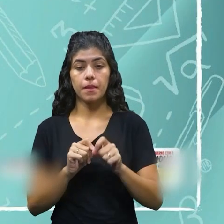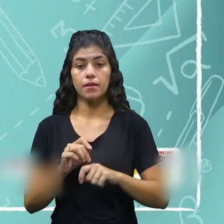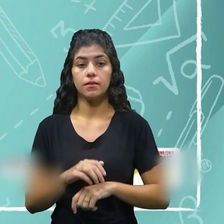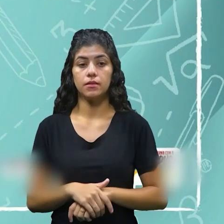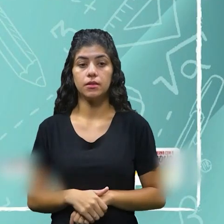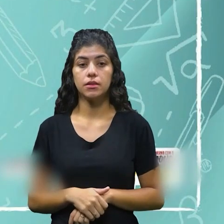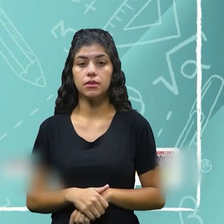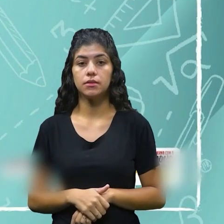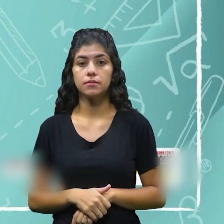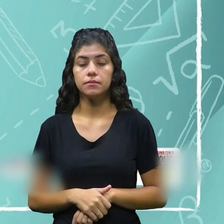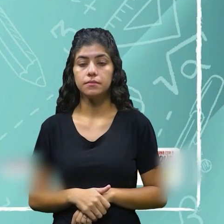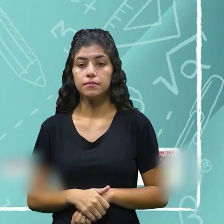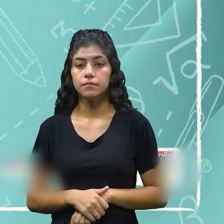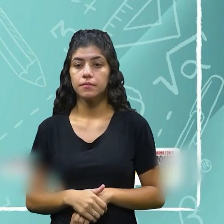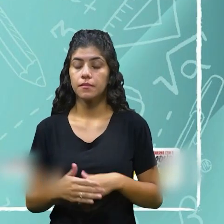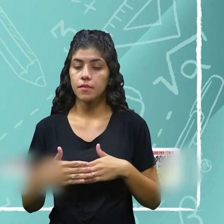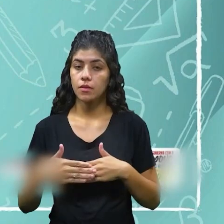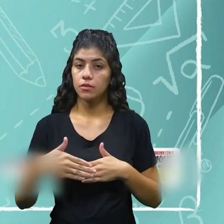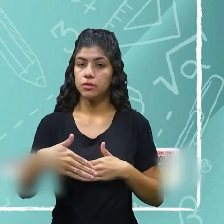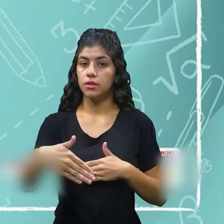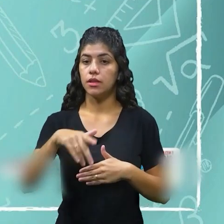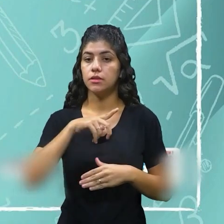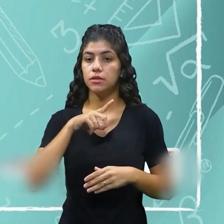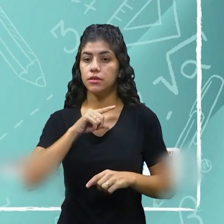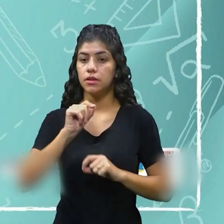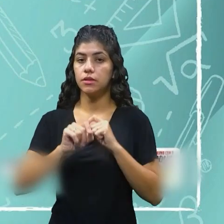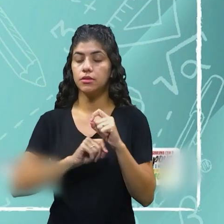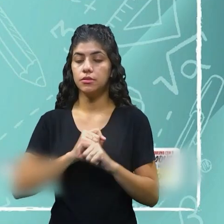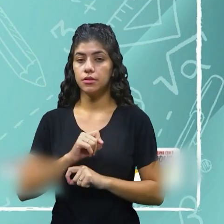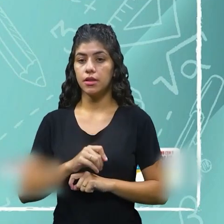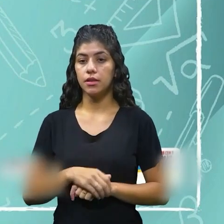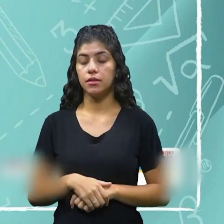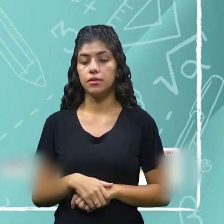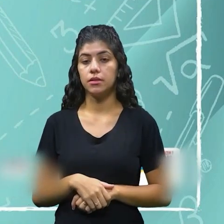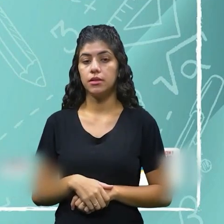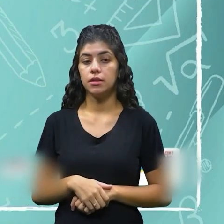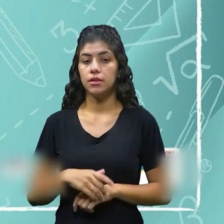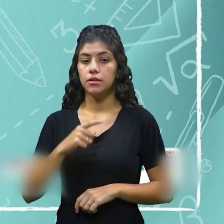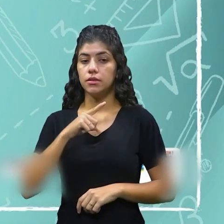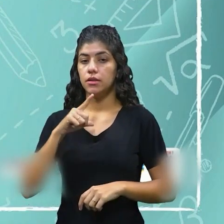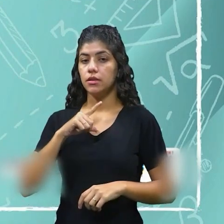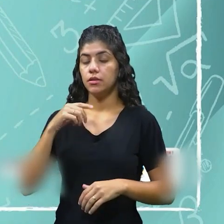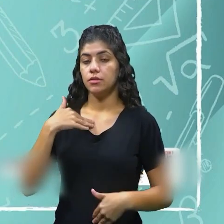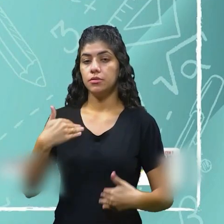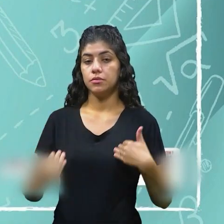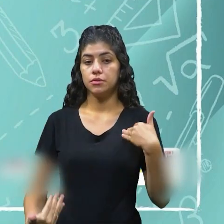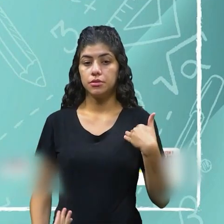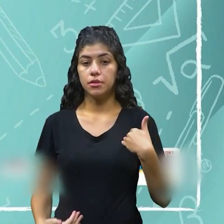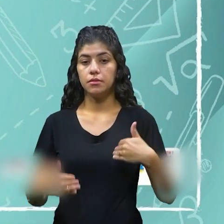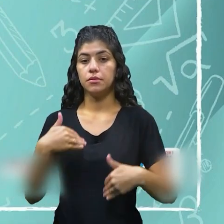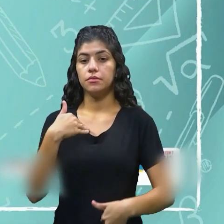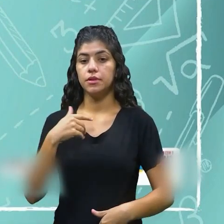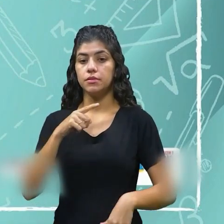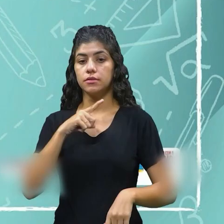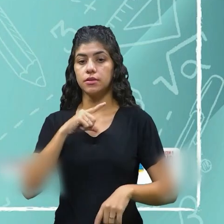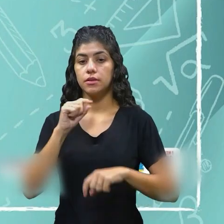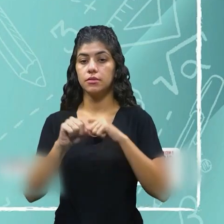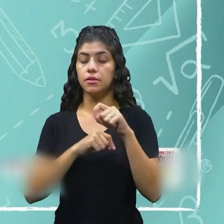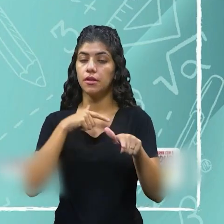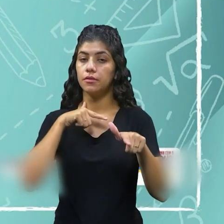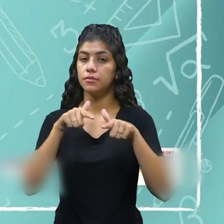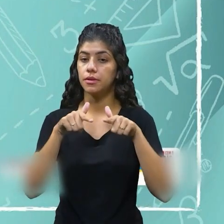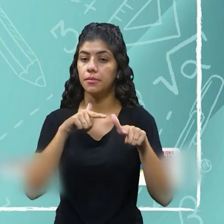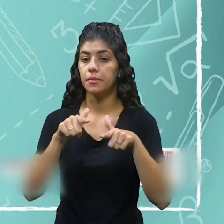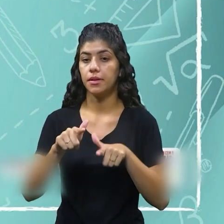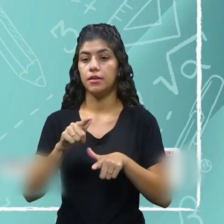energia é uma quantidade usualmente associada à capacidade de um sistema físico realizar trabalho sobre